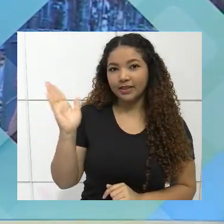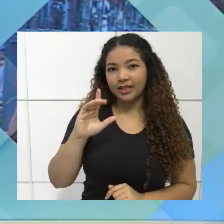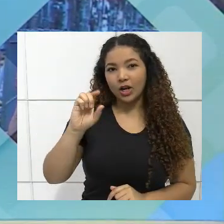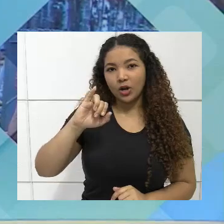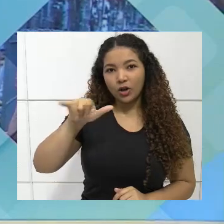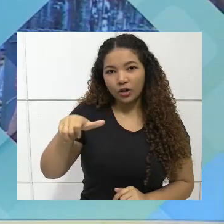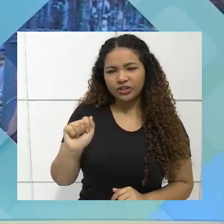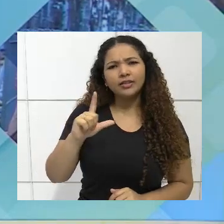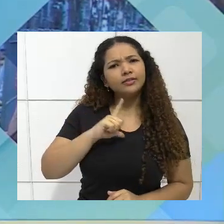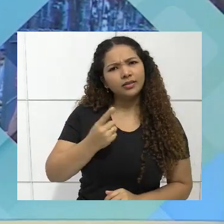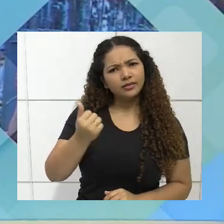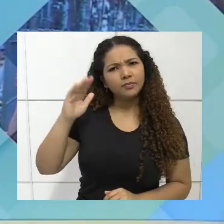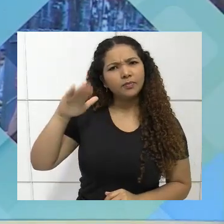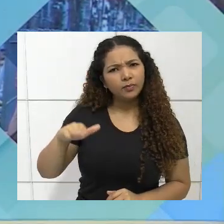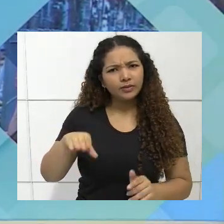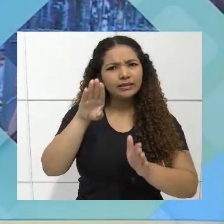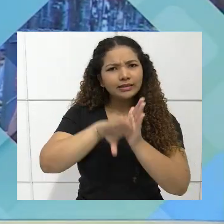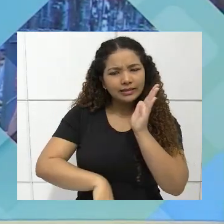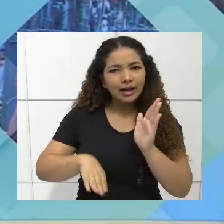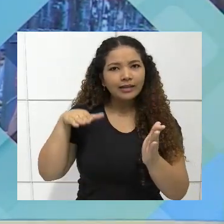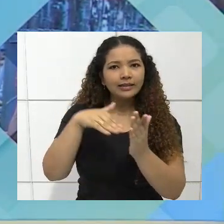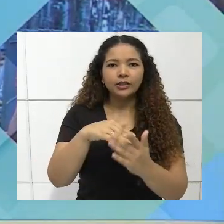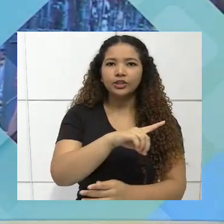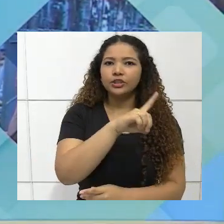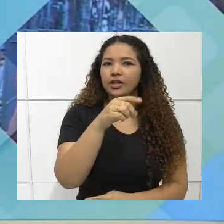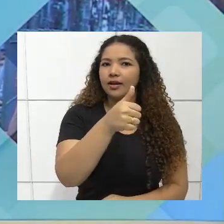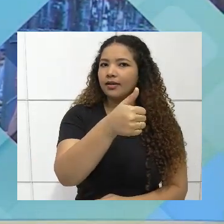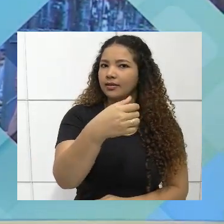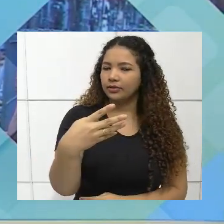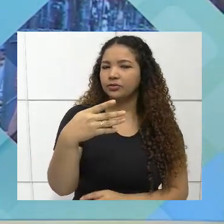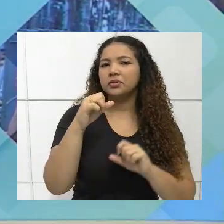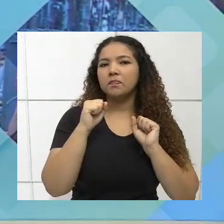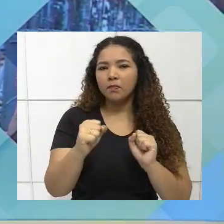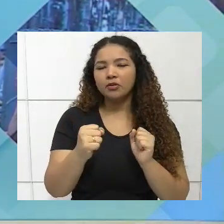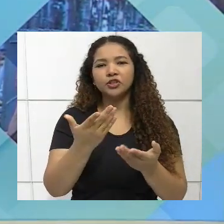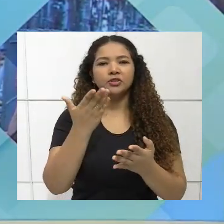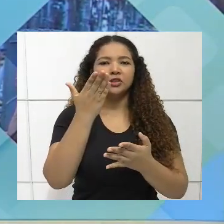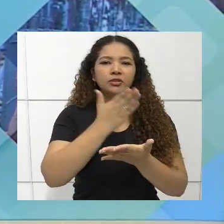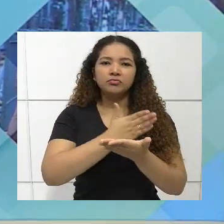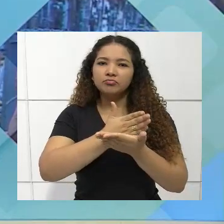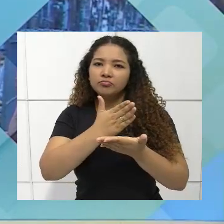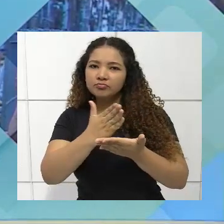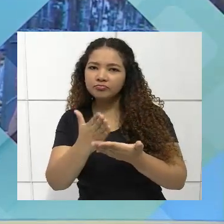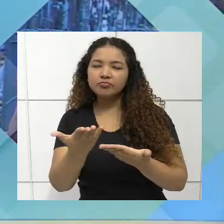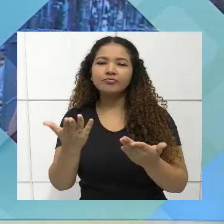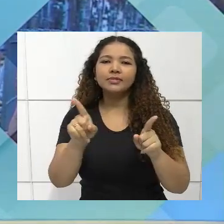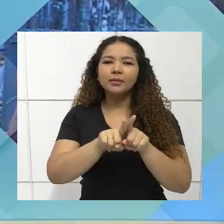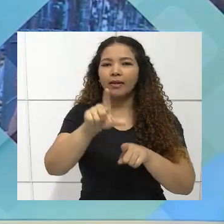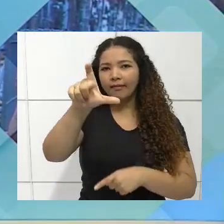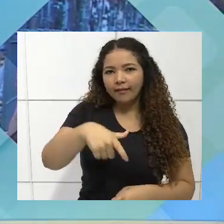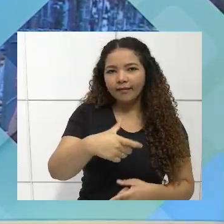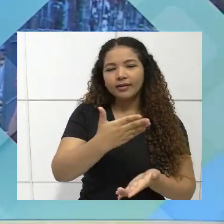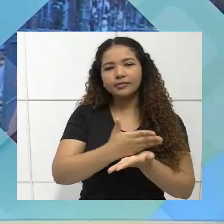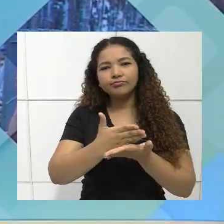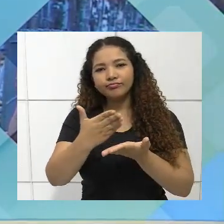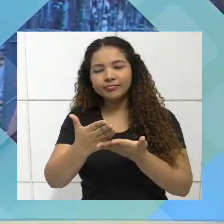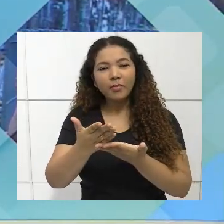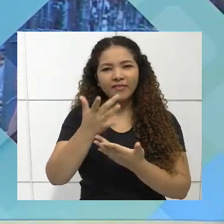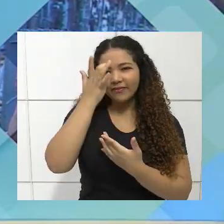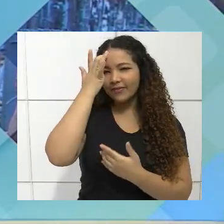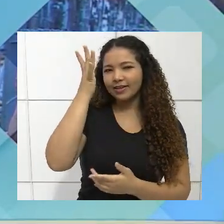próximo dia 14. Até amanhã. Divide em várias vezes no boleto da loja, no cartão. Tudo para facilitar a sua vida na hora de comprar